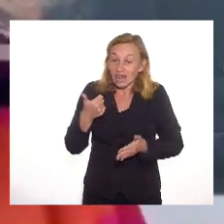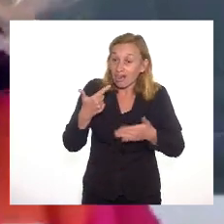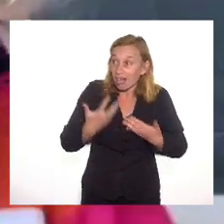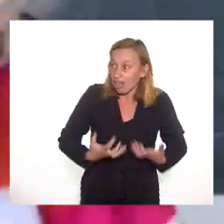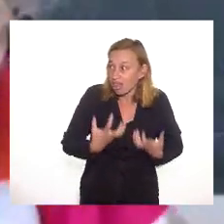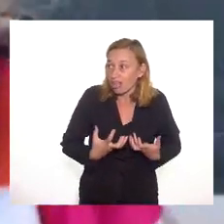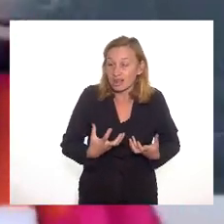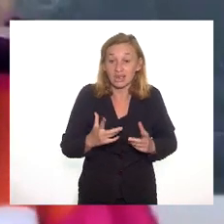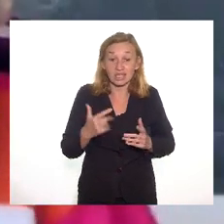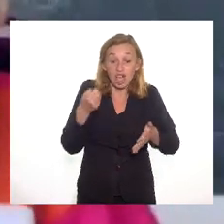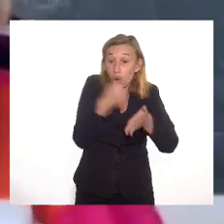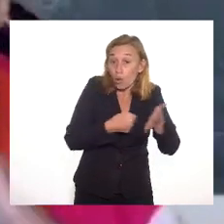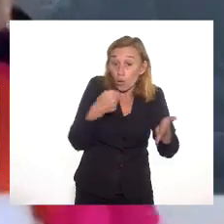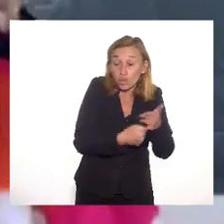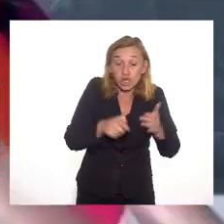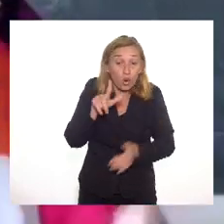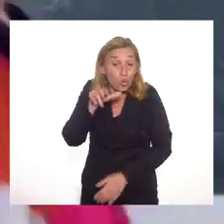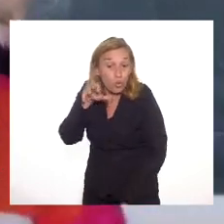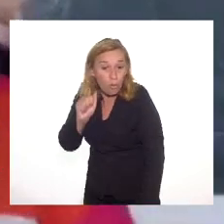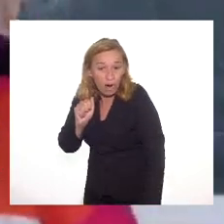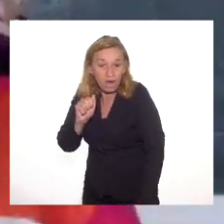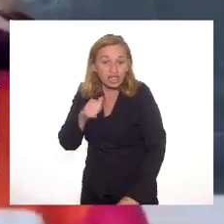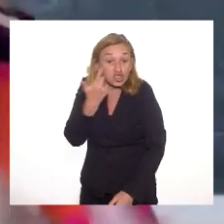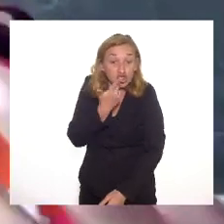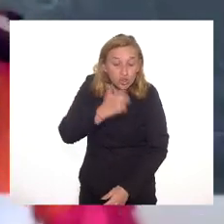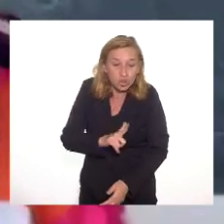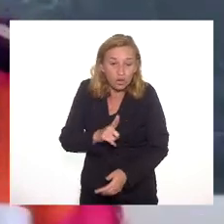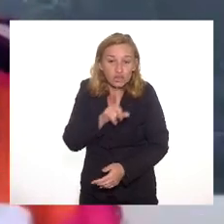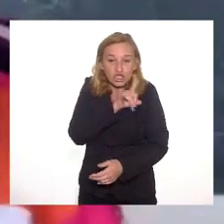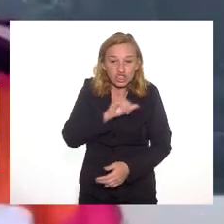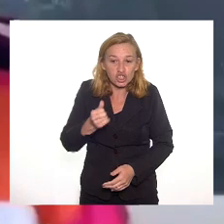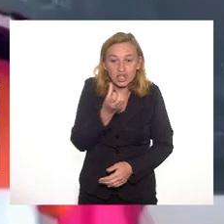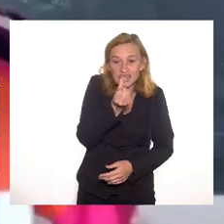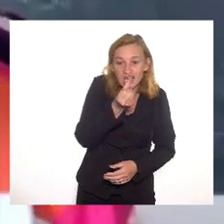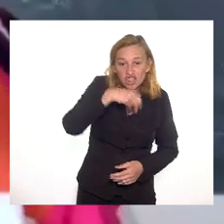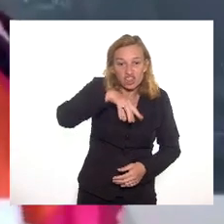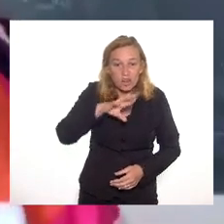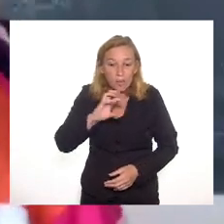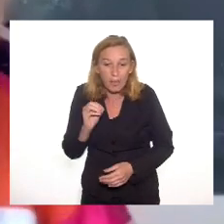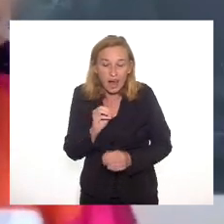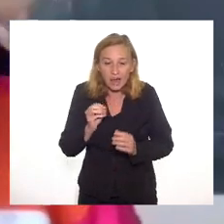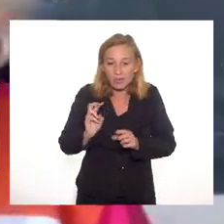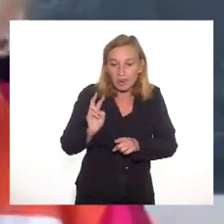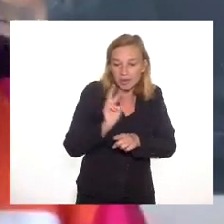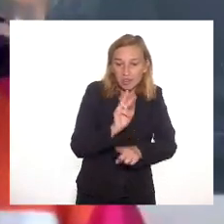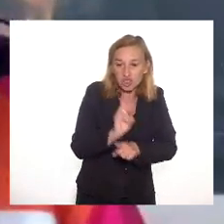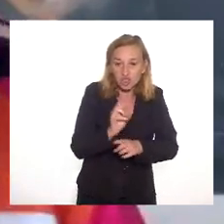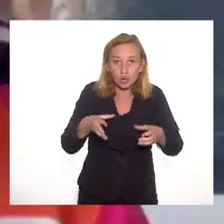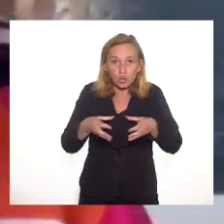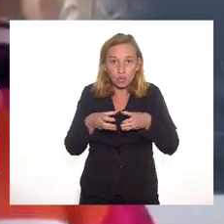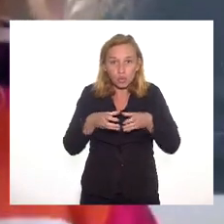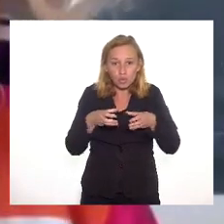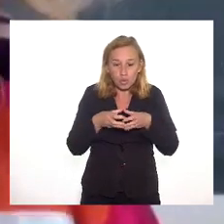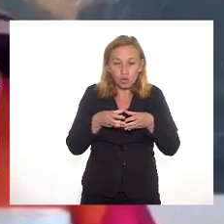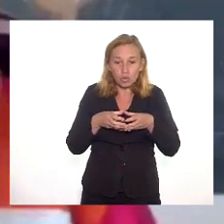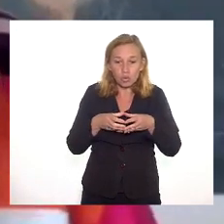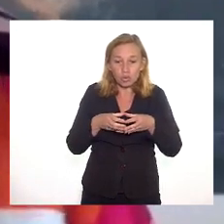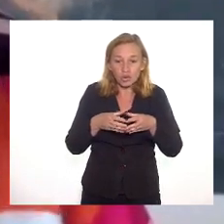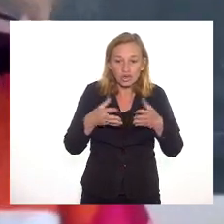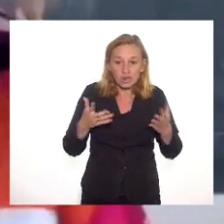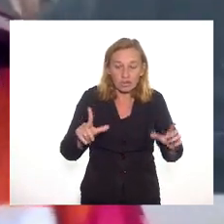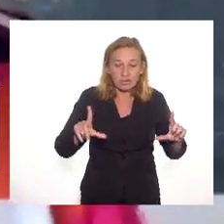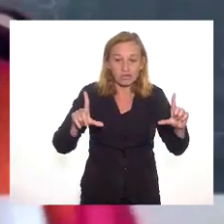Rumba, teve que se levantar novamente no dia 6 de maio para defender a sua comunidade, que foi palco de